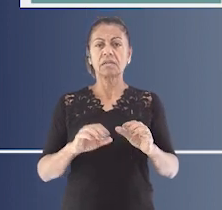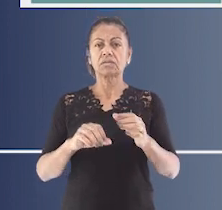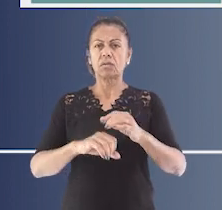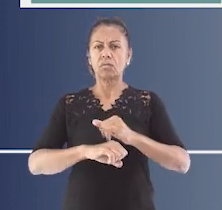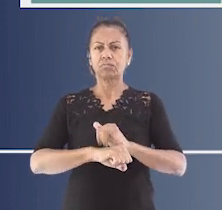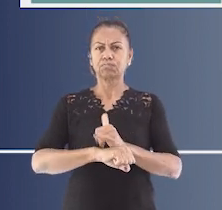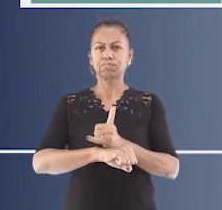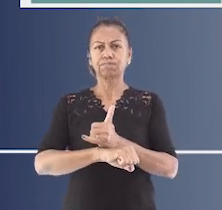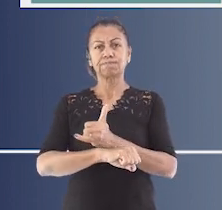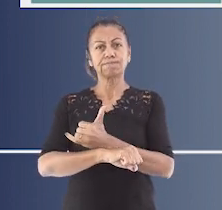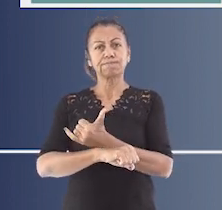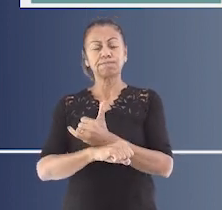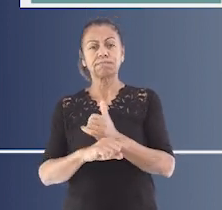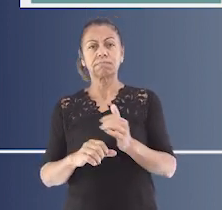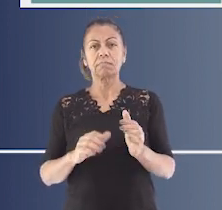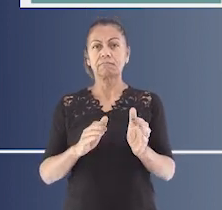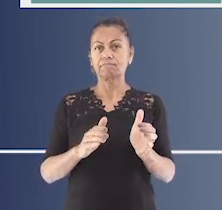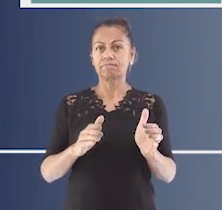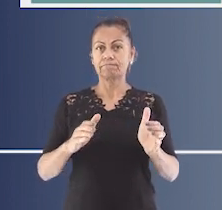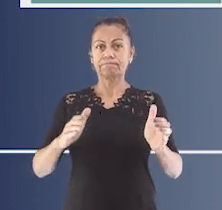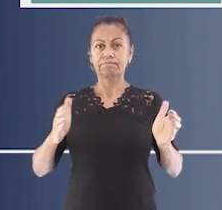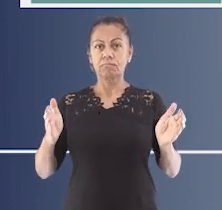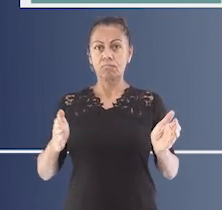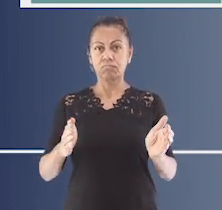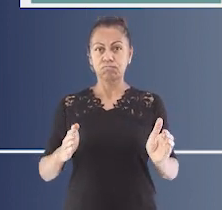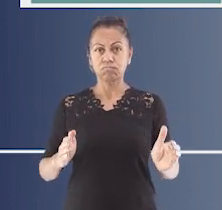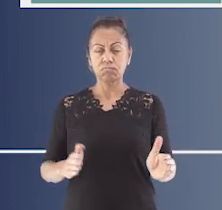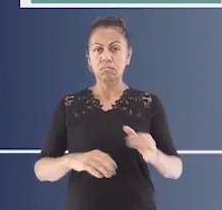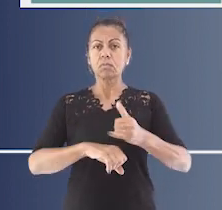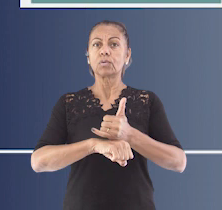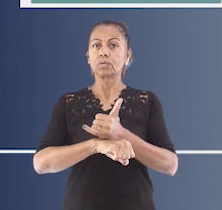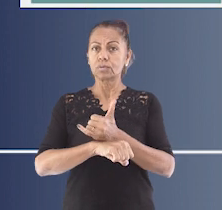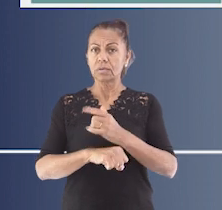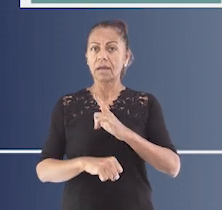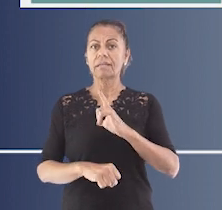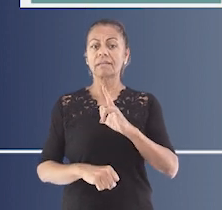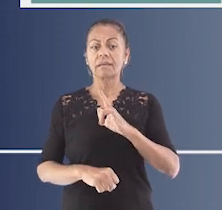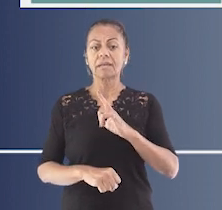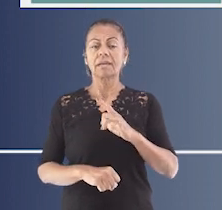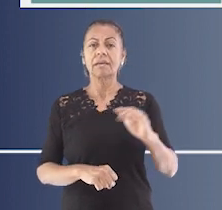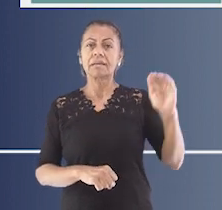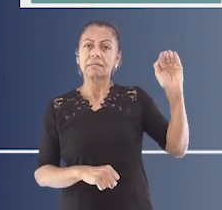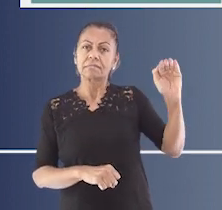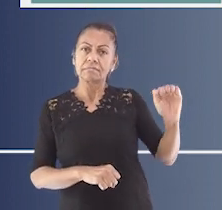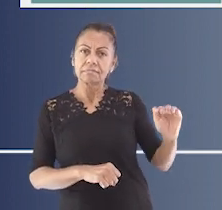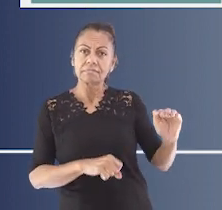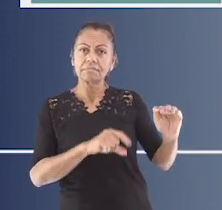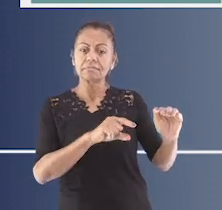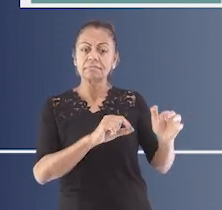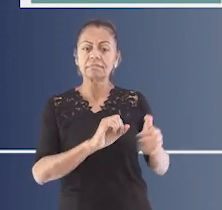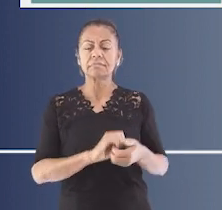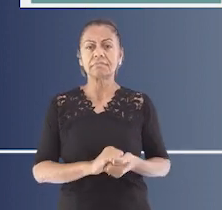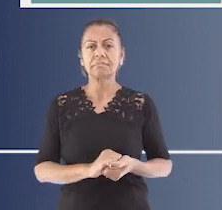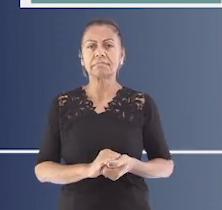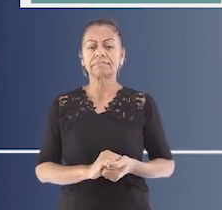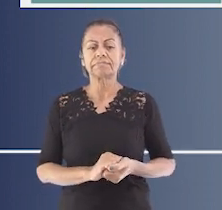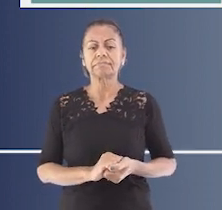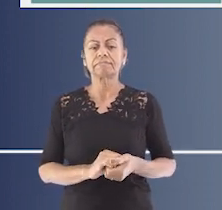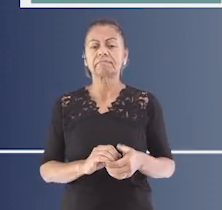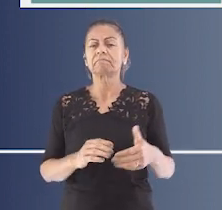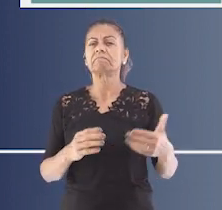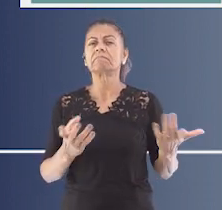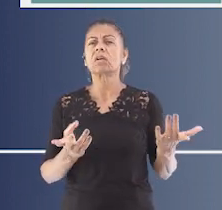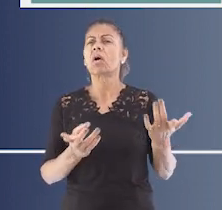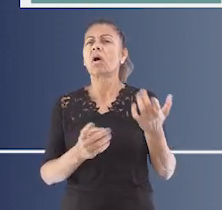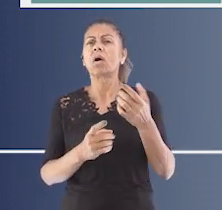gordura. Já as pessoas endomorfas são aquelas que possuem o formato de corpo mais